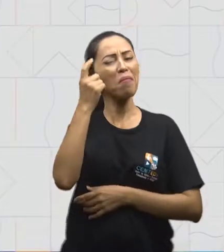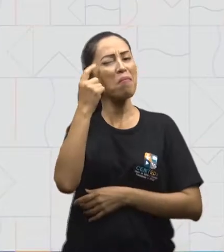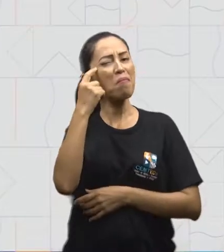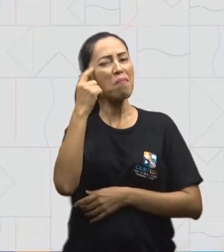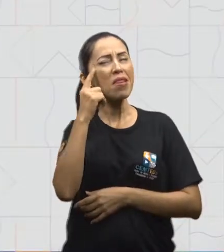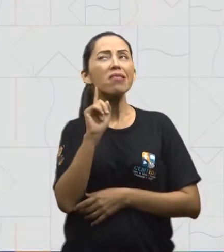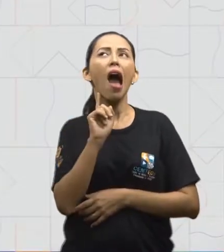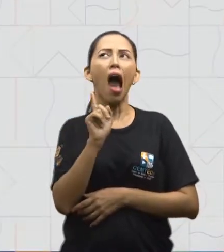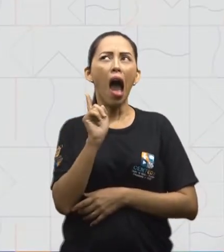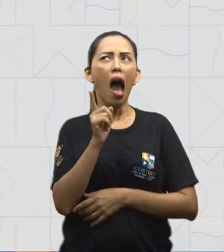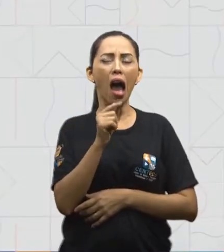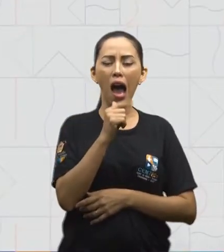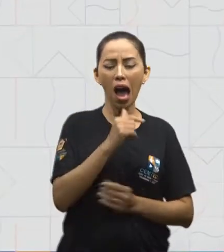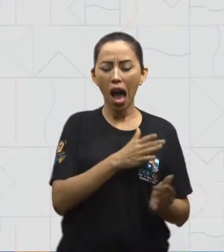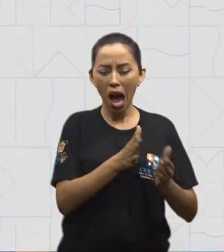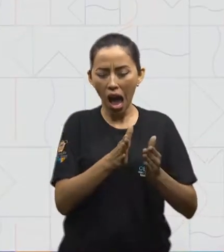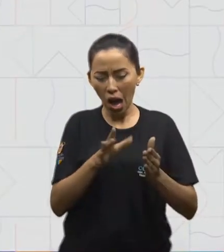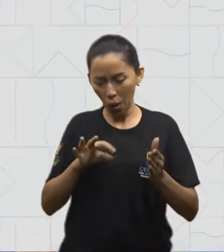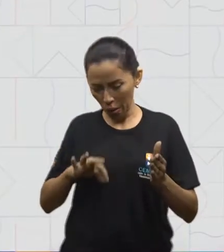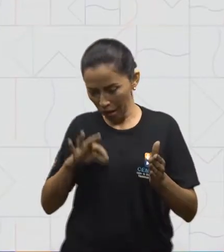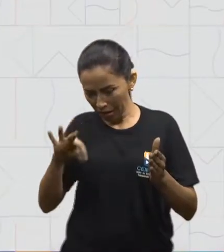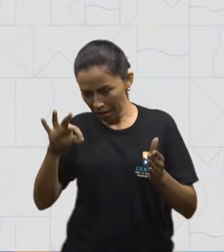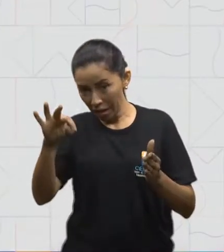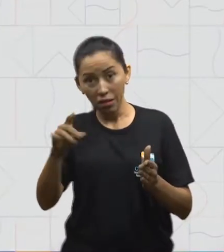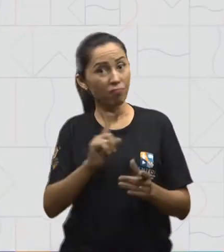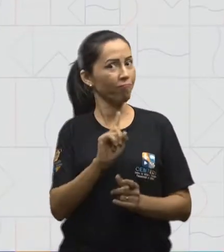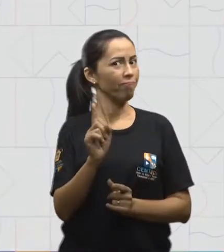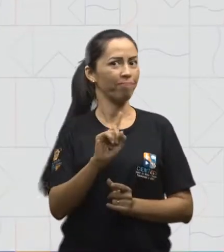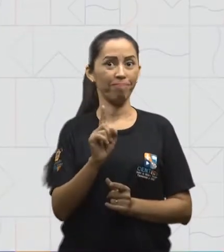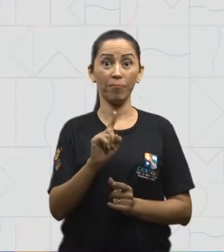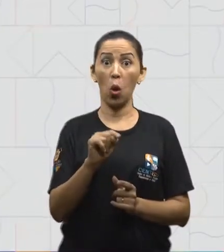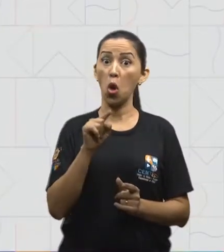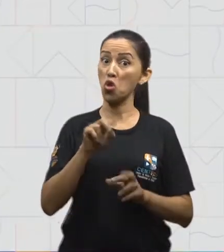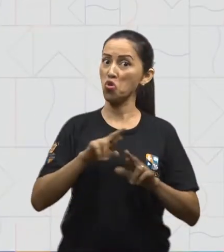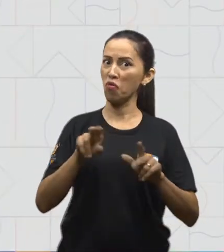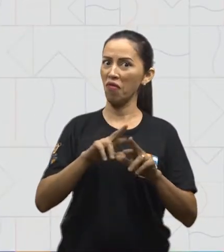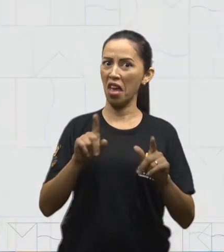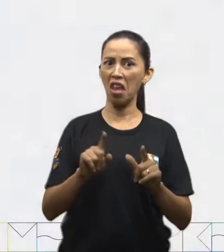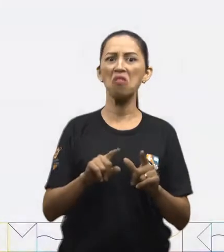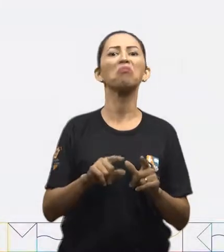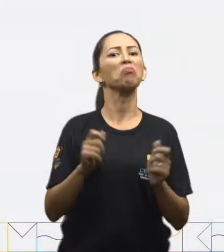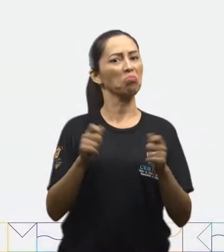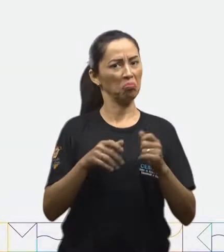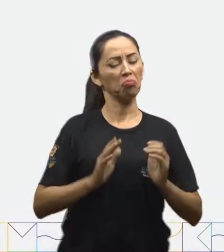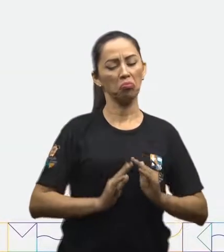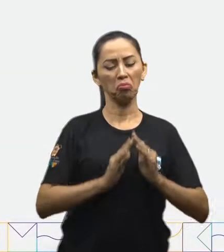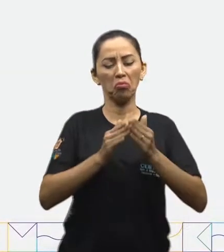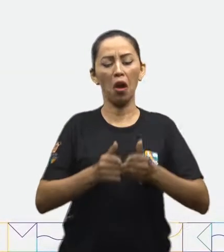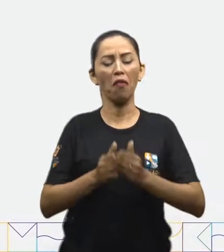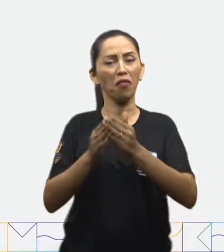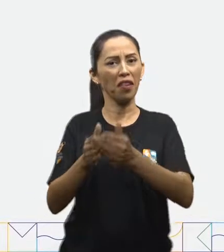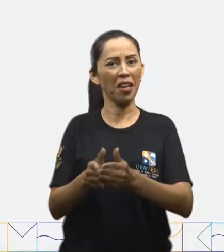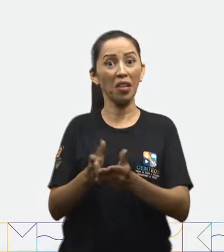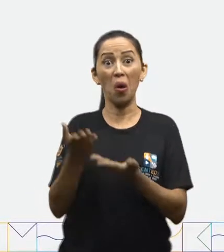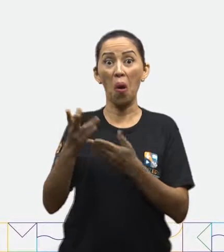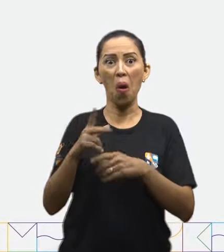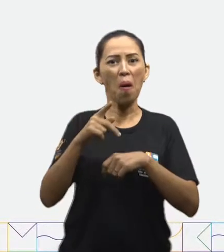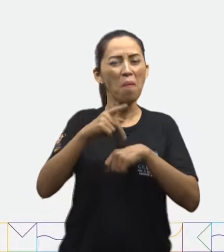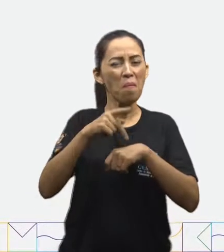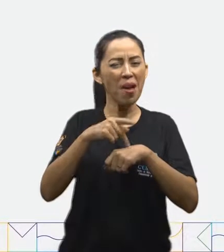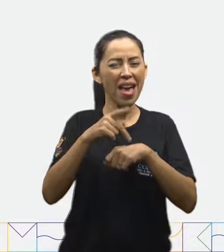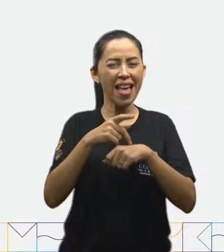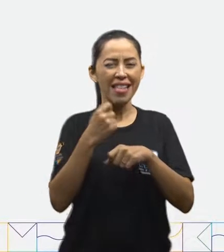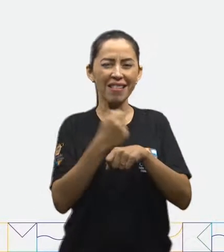pelo litoral à beira-mar. Mas não, eles foram navegando. Olha essa representação esculpida em